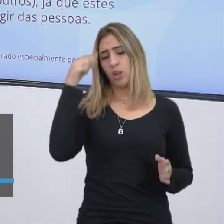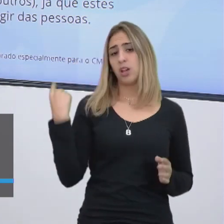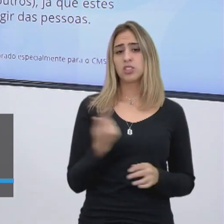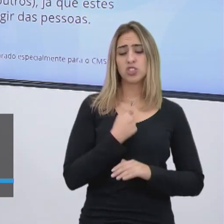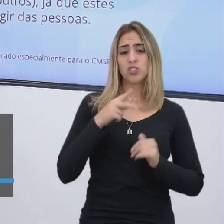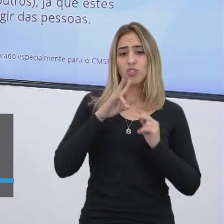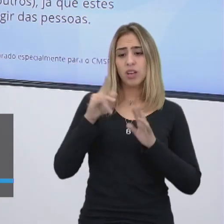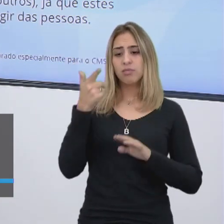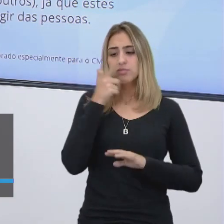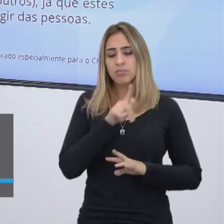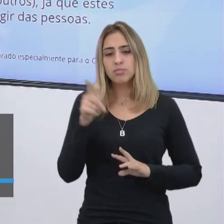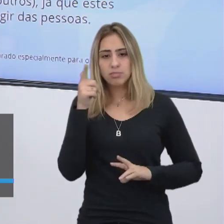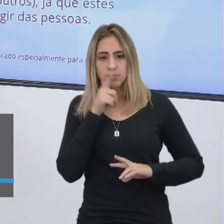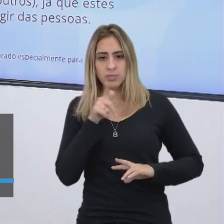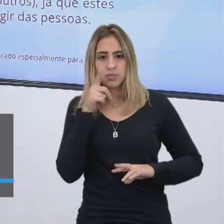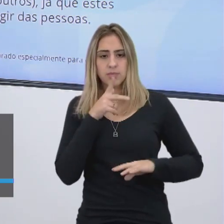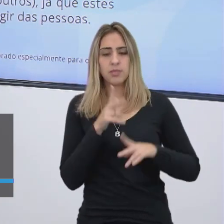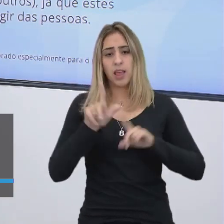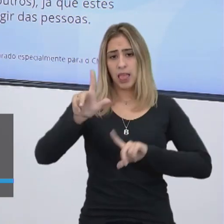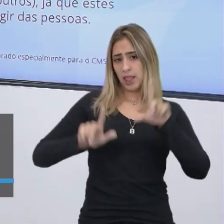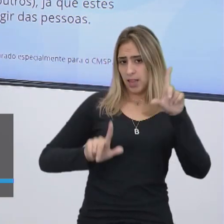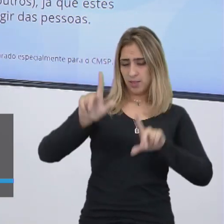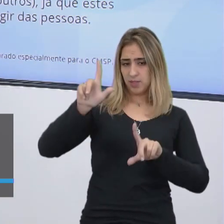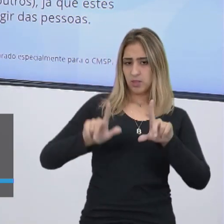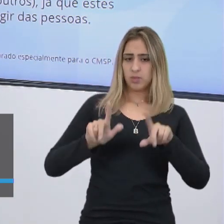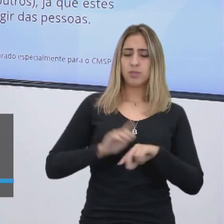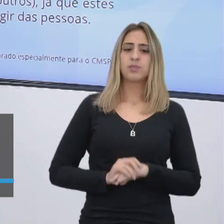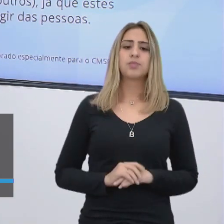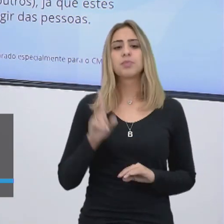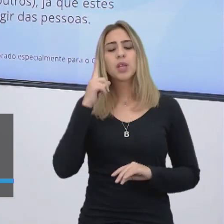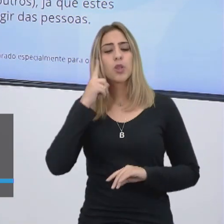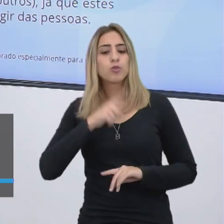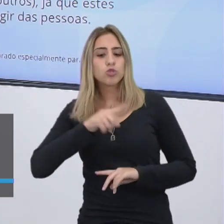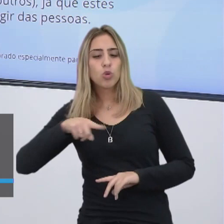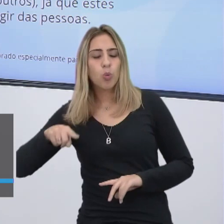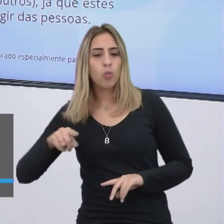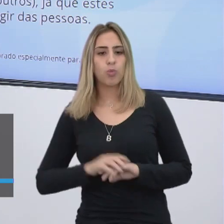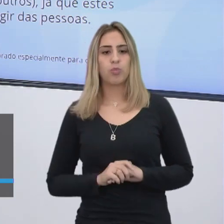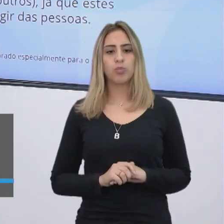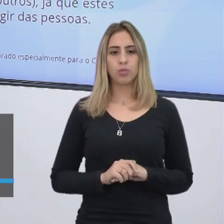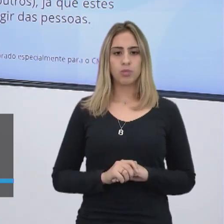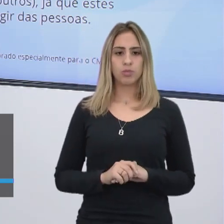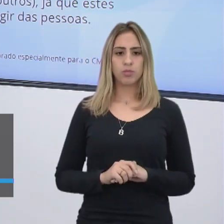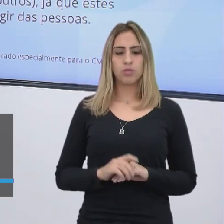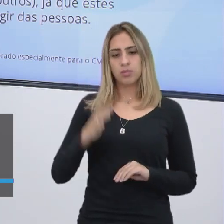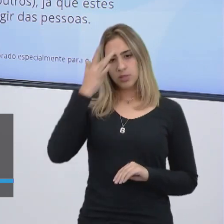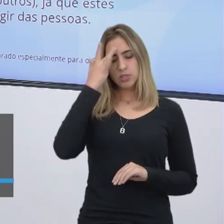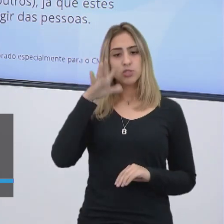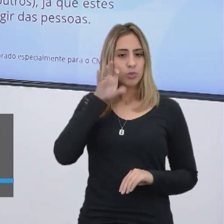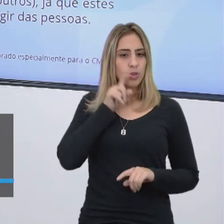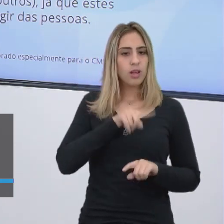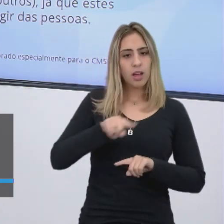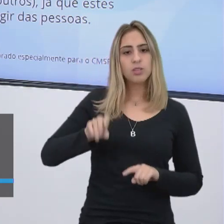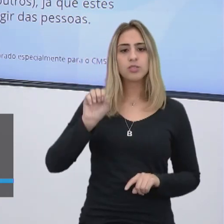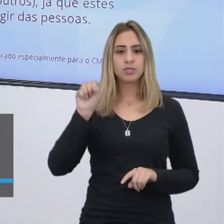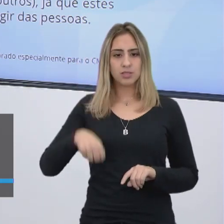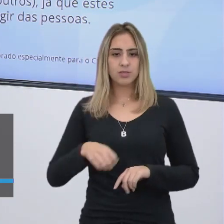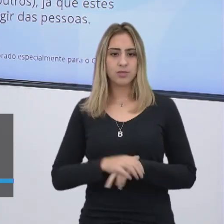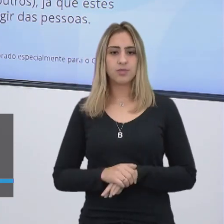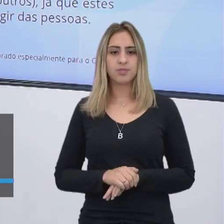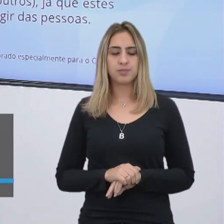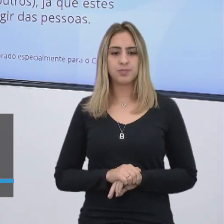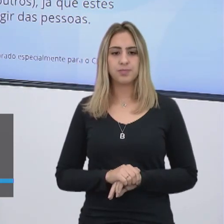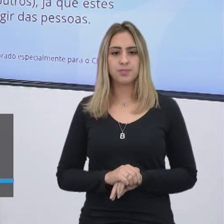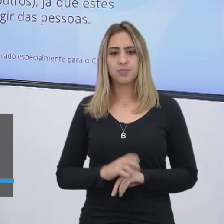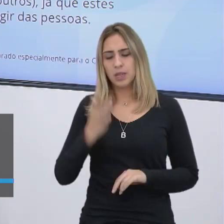vai absorvendo pela TV, pelo rádio, tem gente que ouve rádio sim, pelos